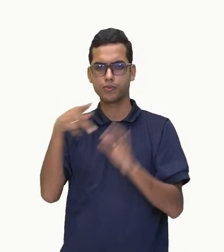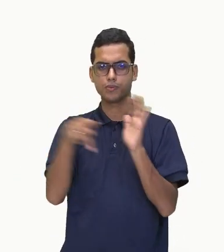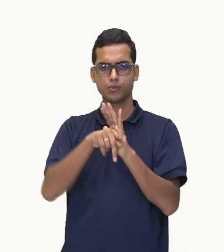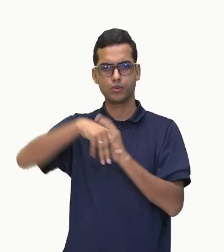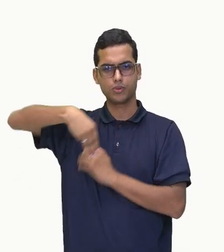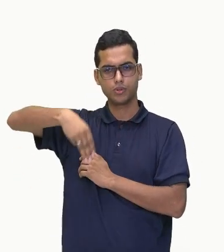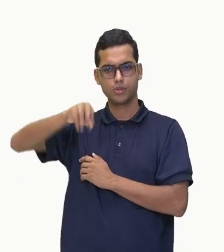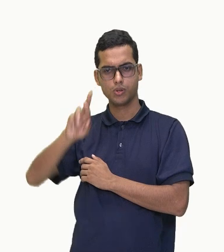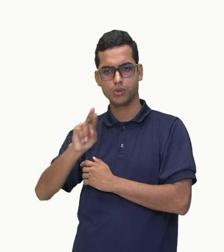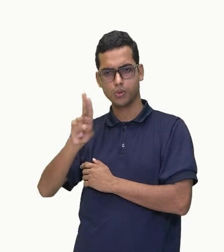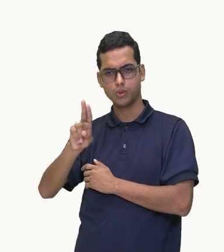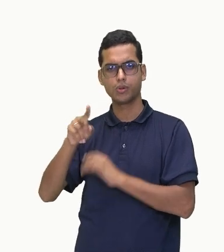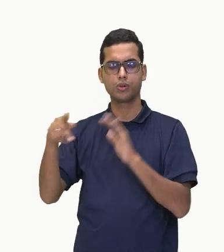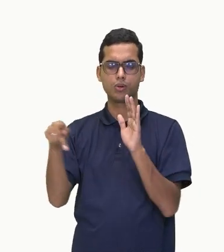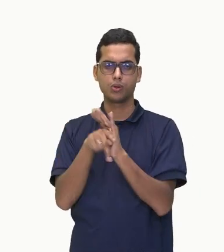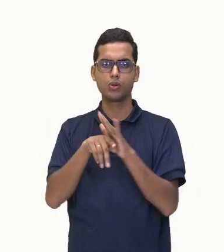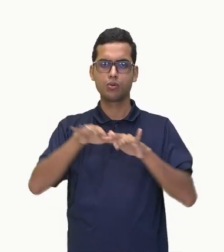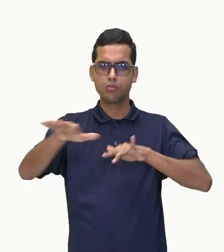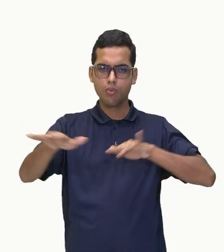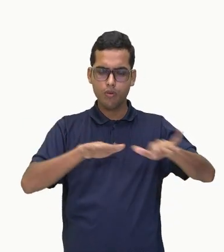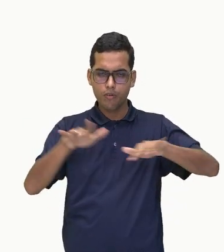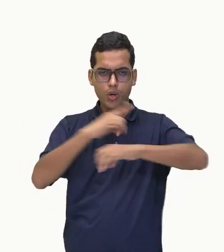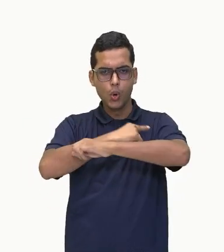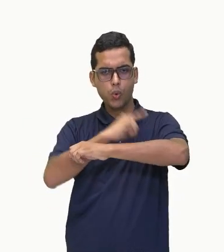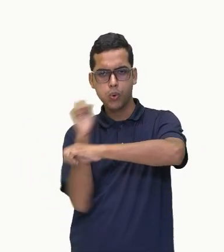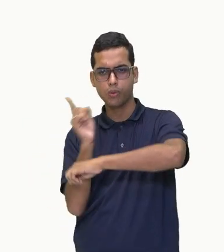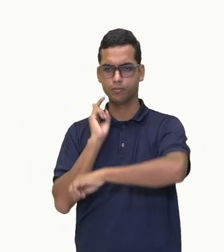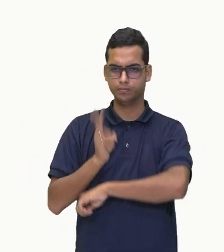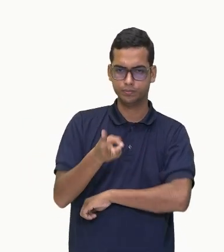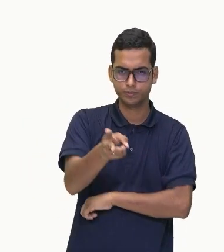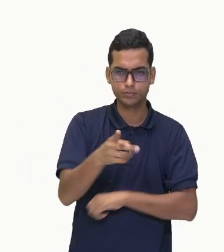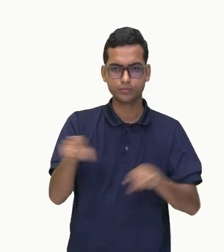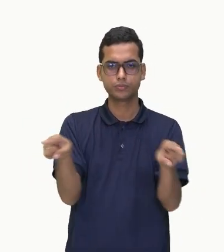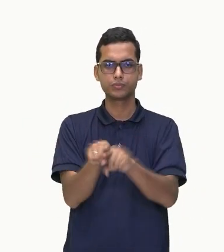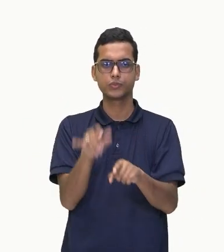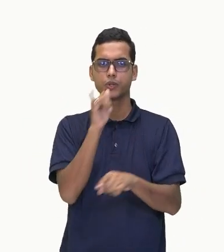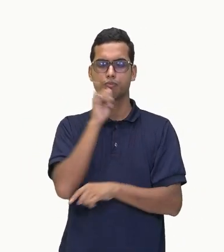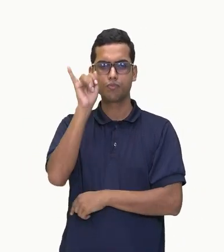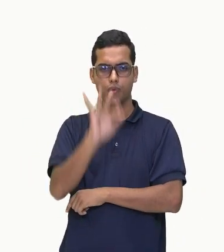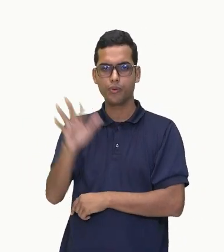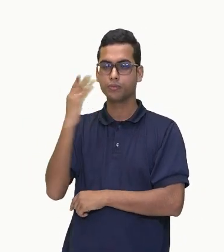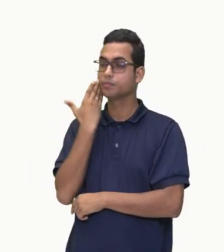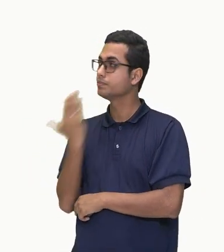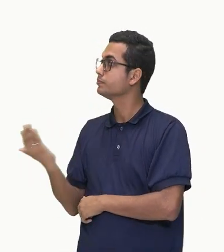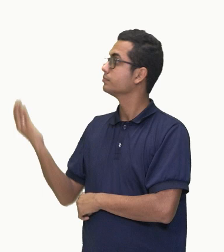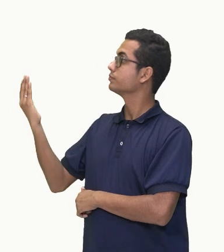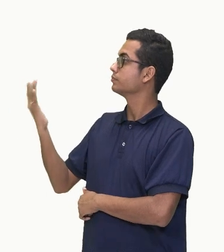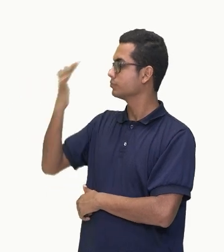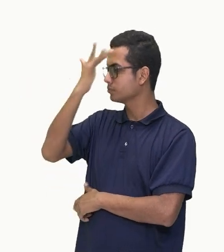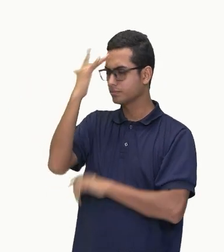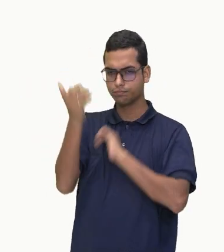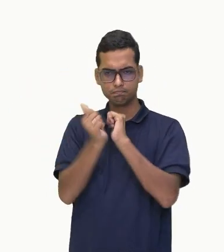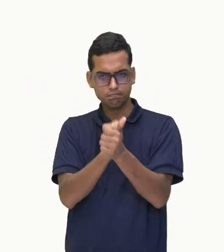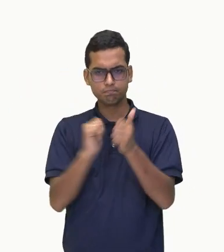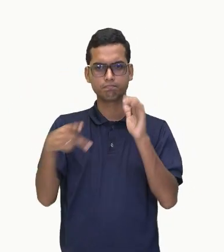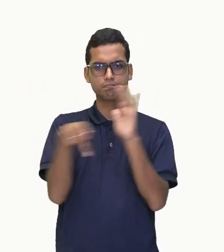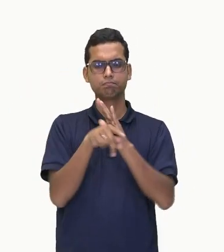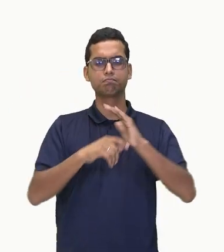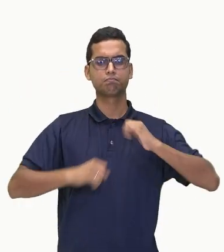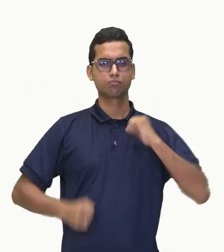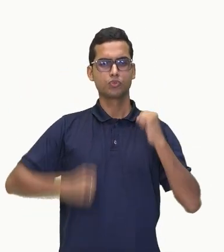movimento retilíneo uniforme. E este exemplo da imagem, quando um atleta corre em velocidade